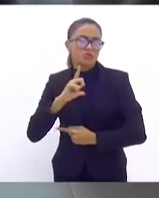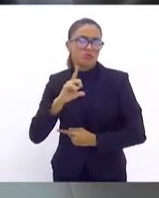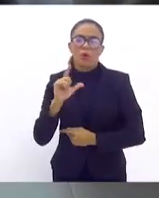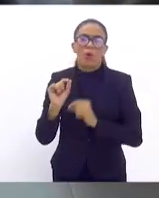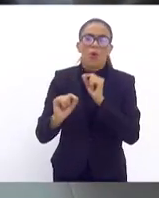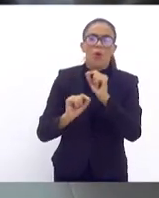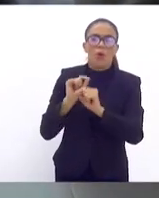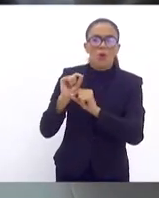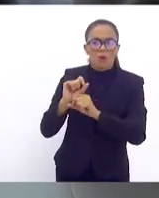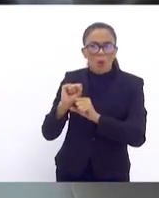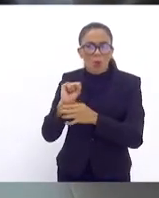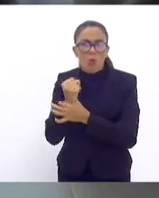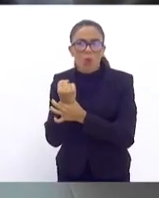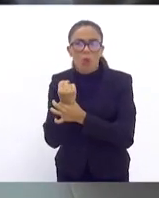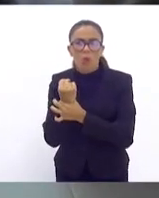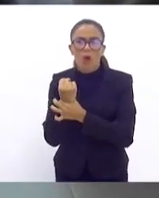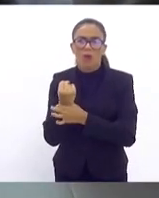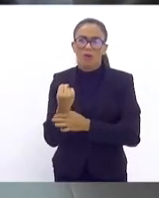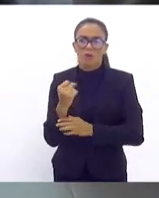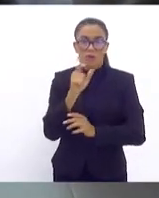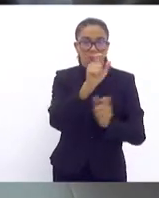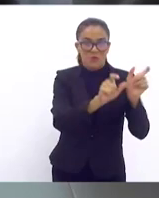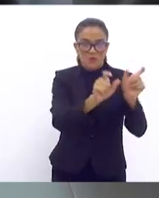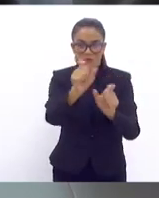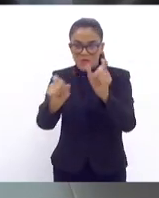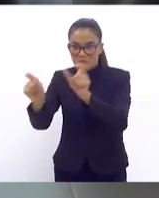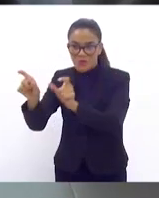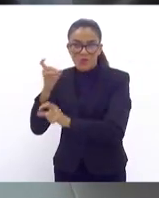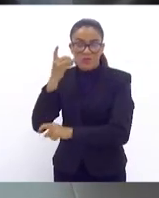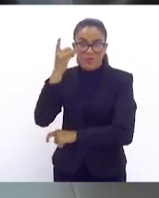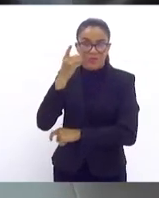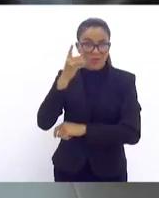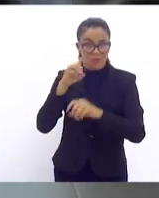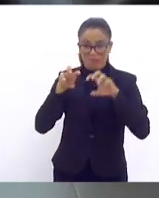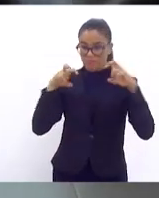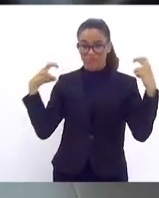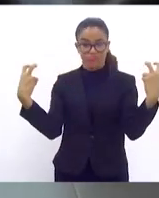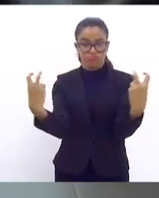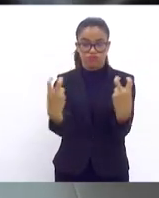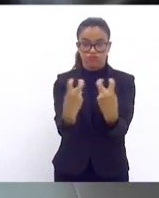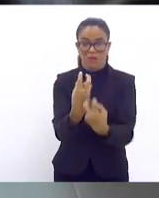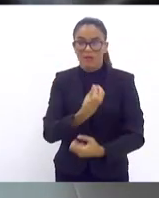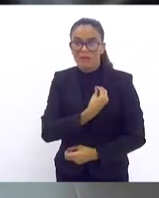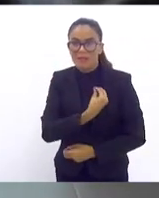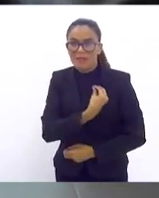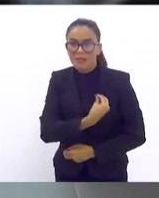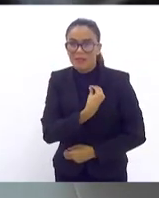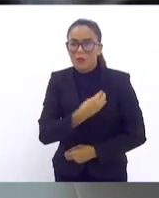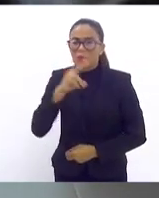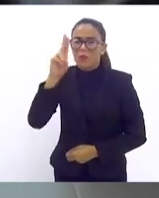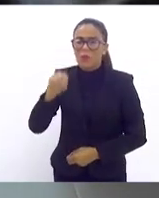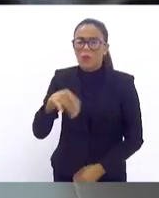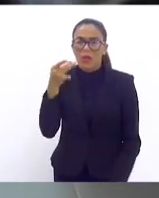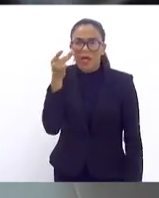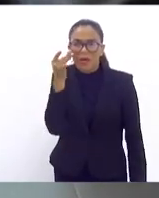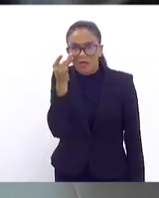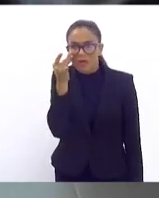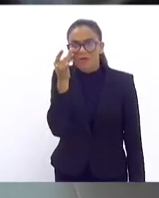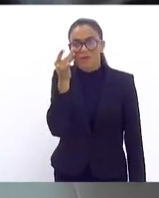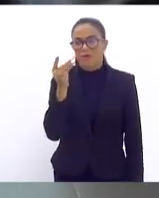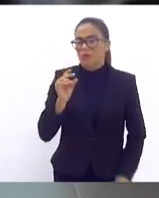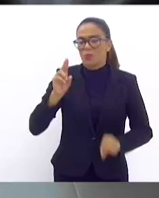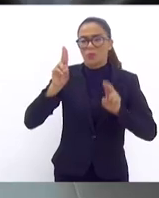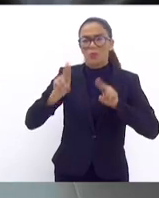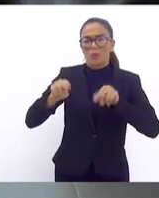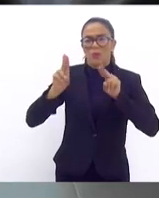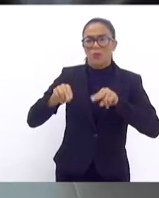eu garanto que os senhores deputados aqui presentes nunca presenciaram ou viveram.